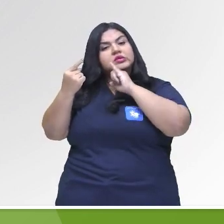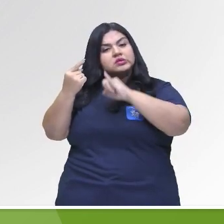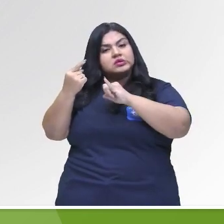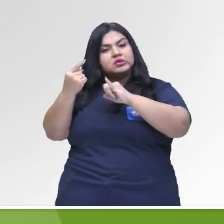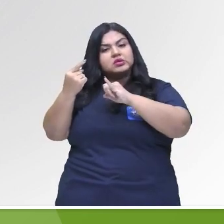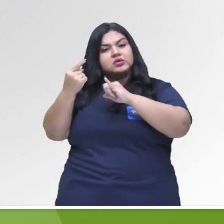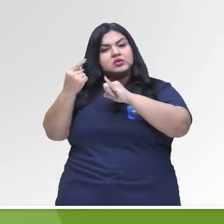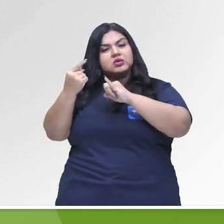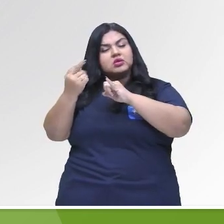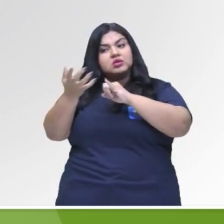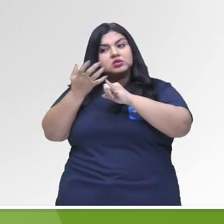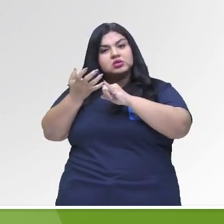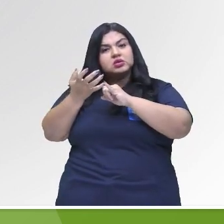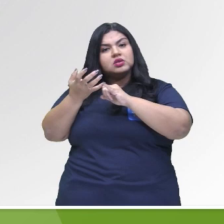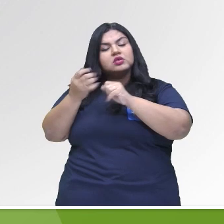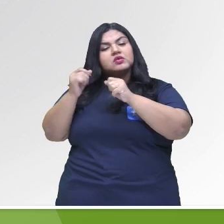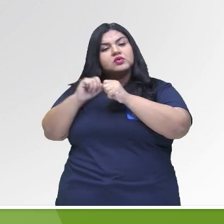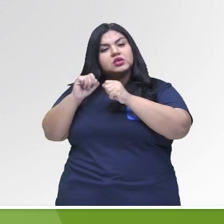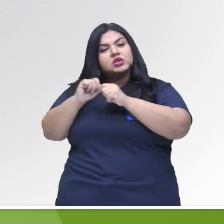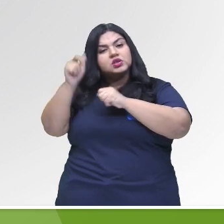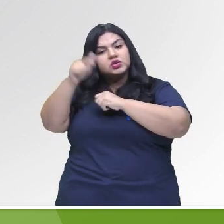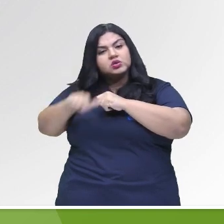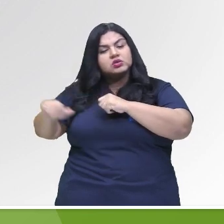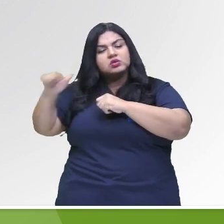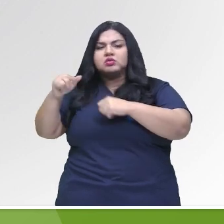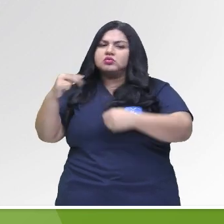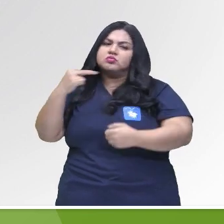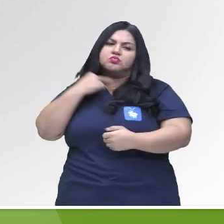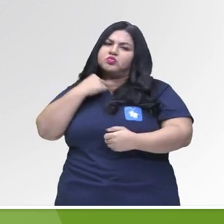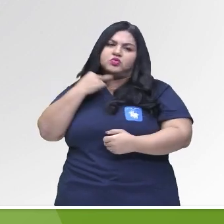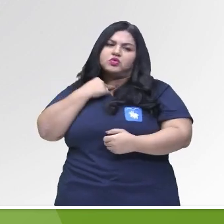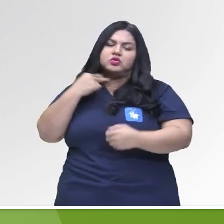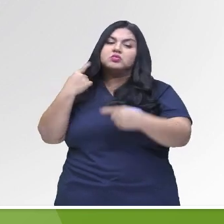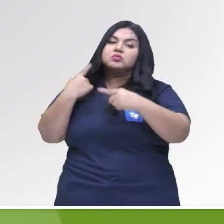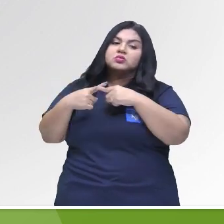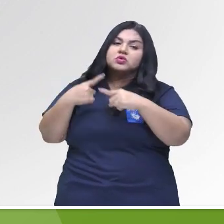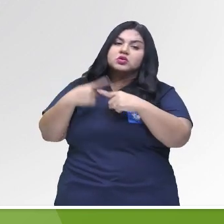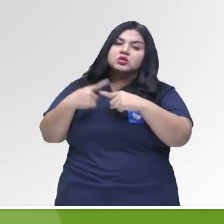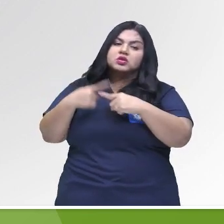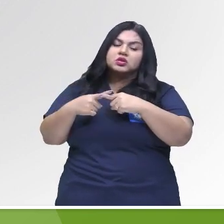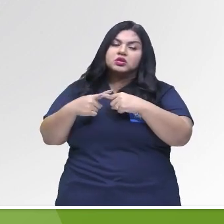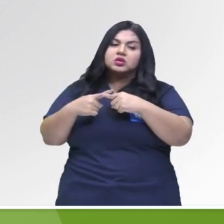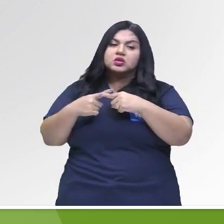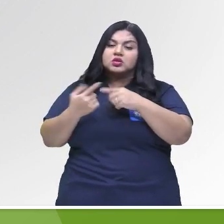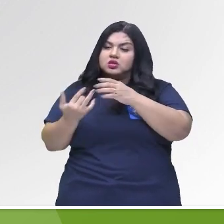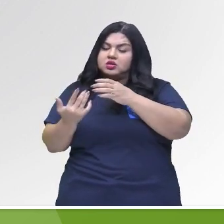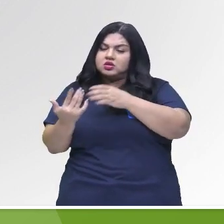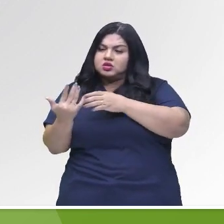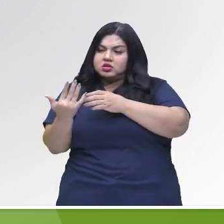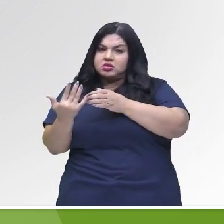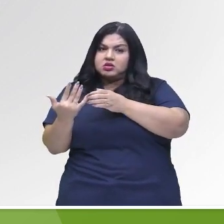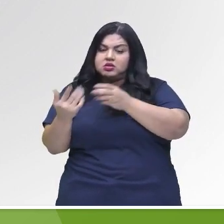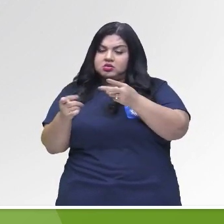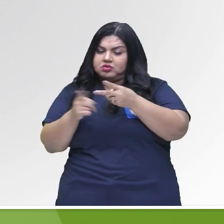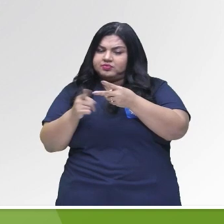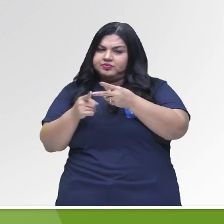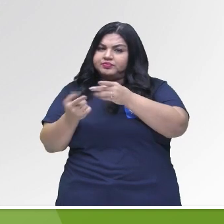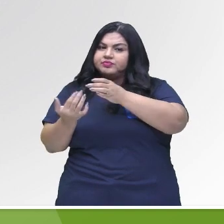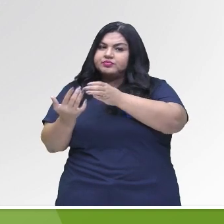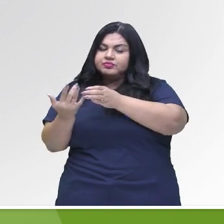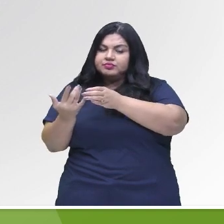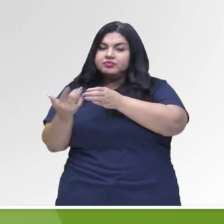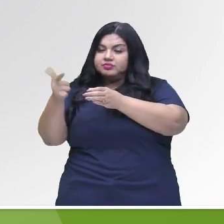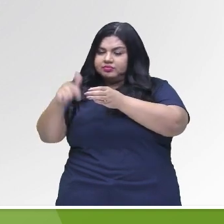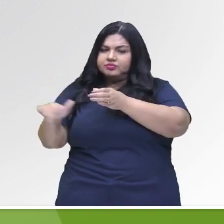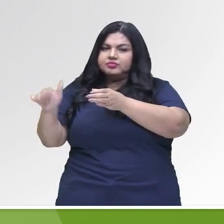a gente queira fazer esse reprocessamento, não é possível, já que quando ele é submetido novamente a um